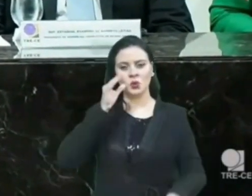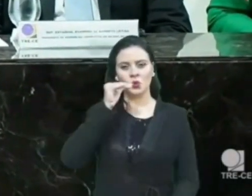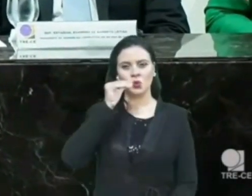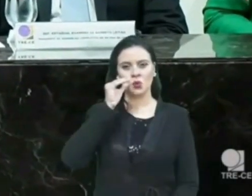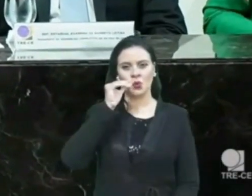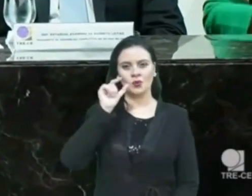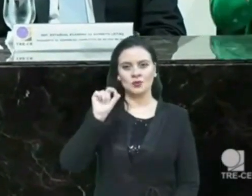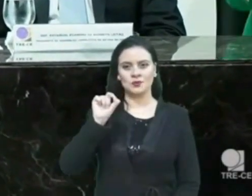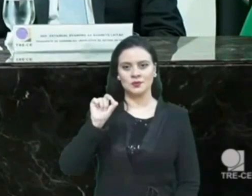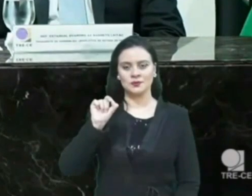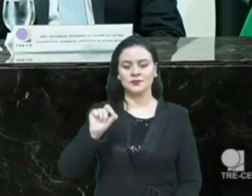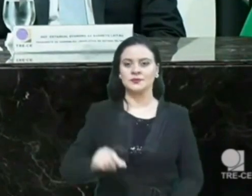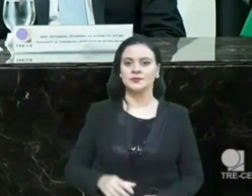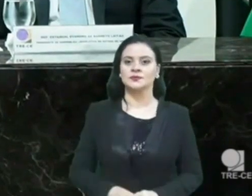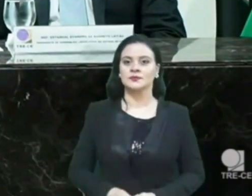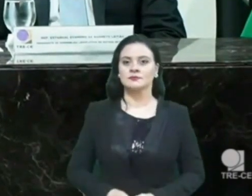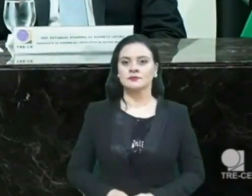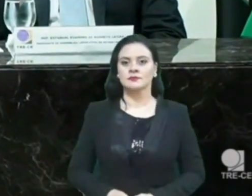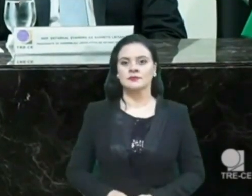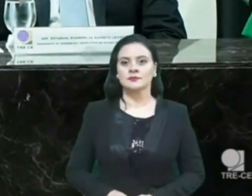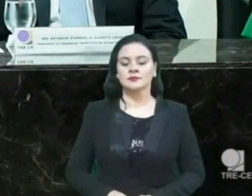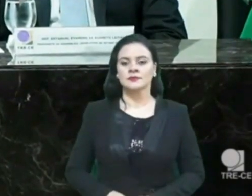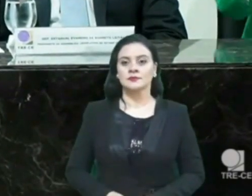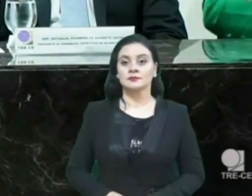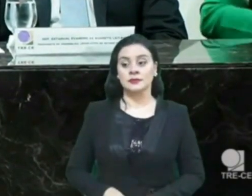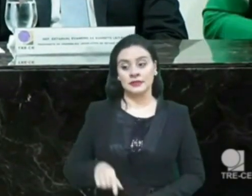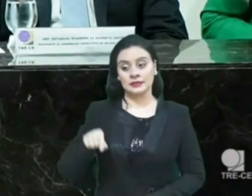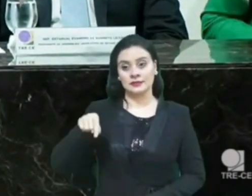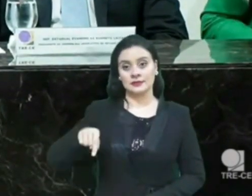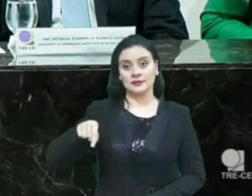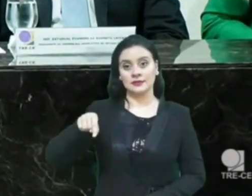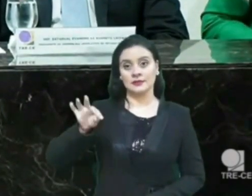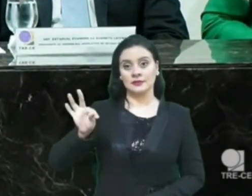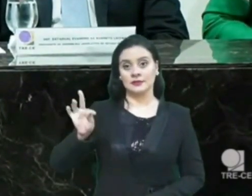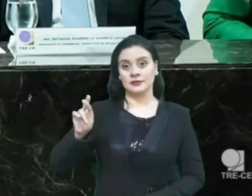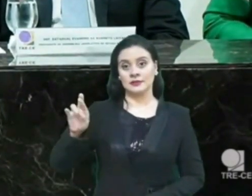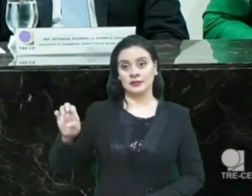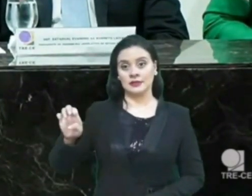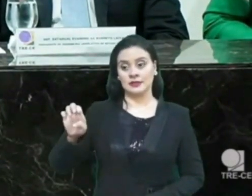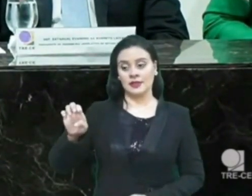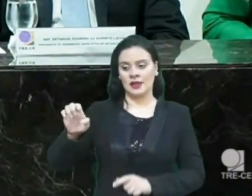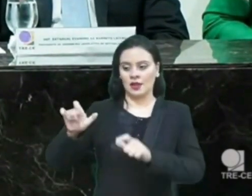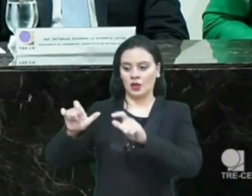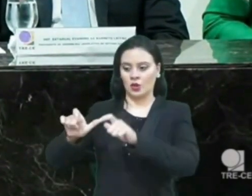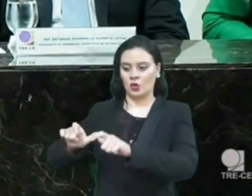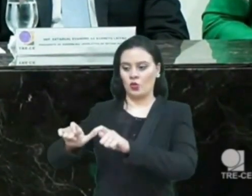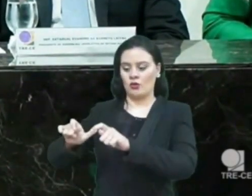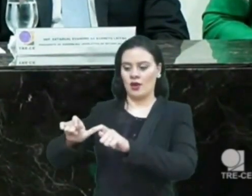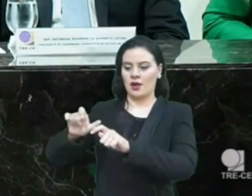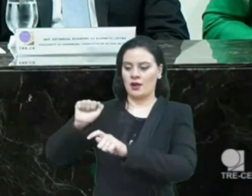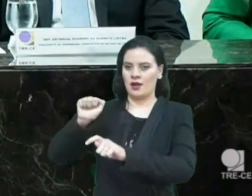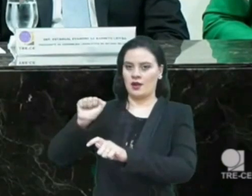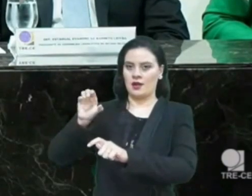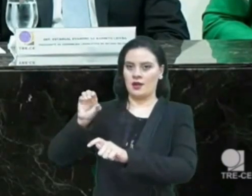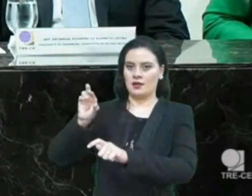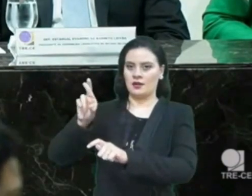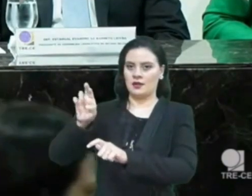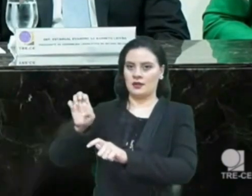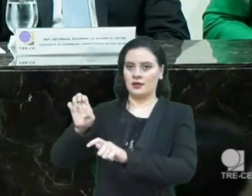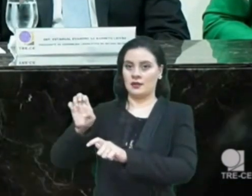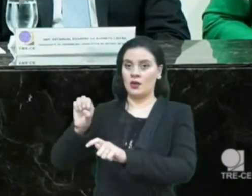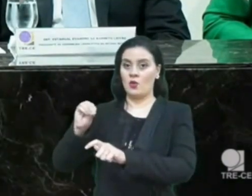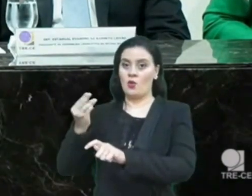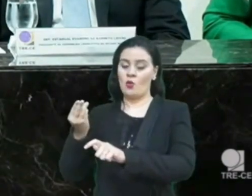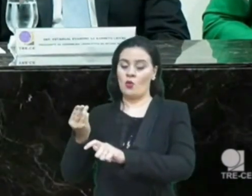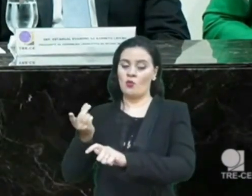interessante. Tanto faz o TRE do Acre, como o TRE do Rio Grande